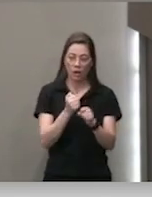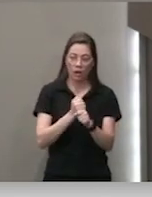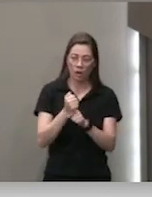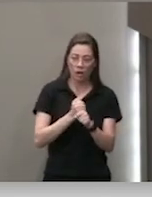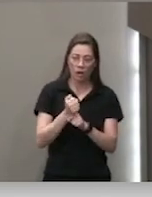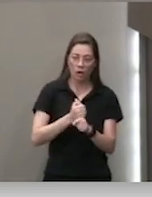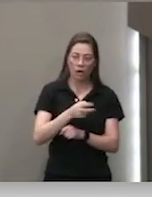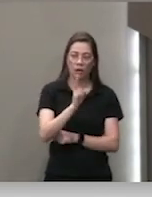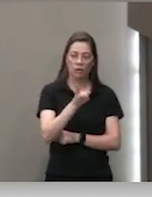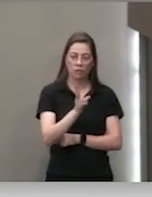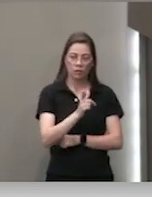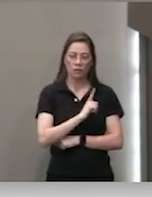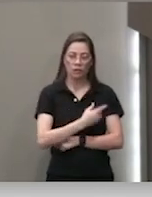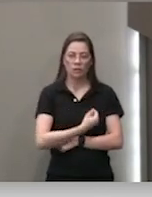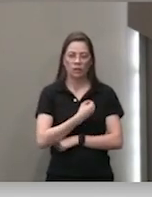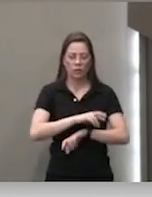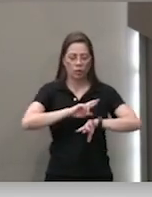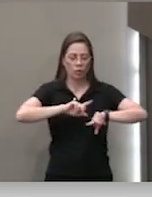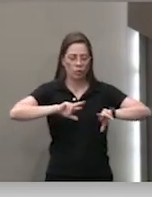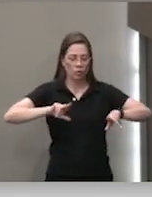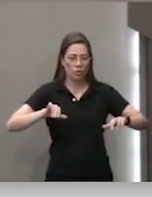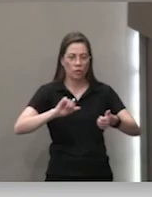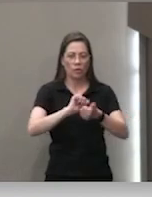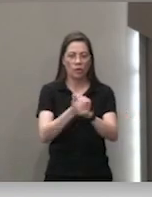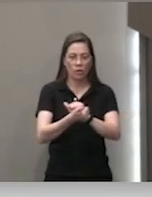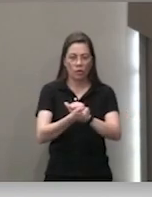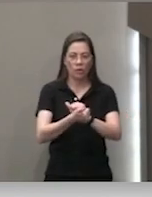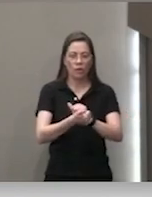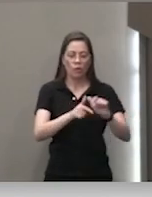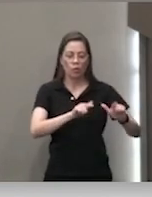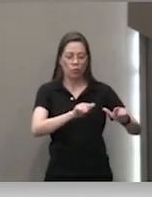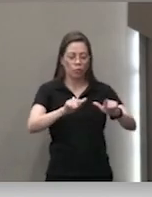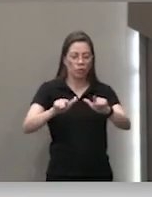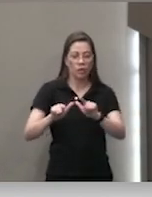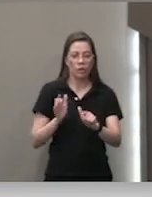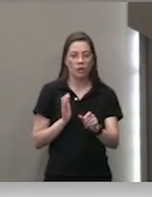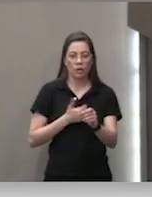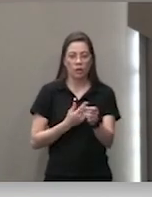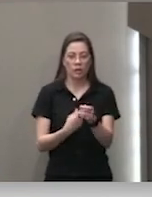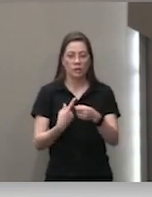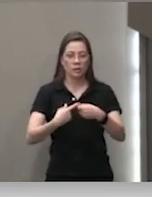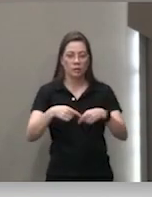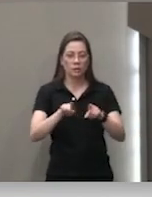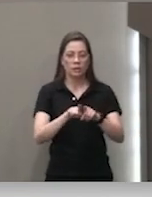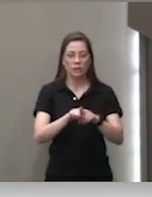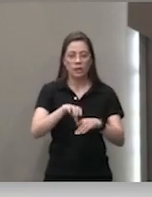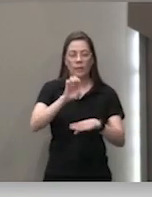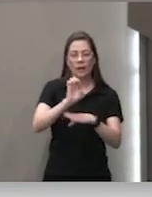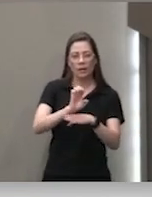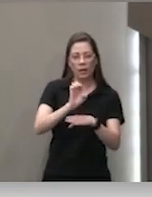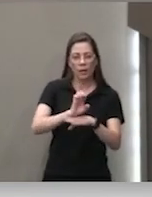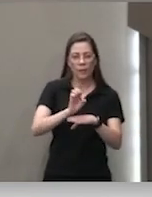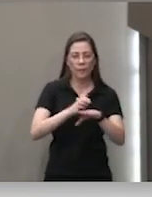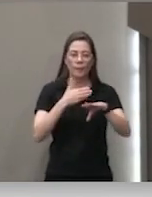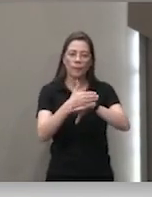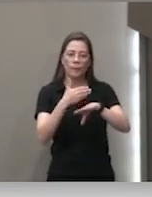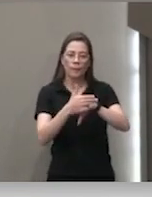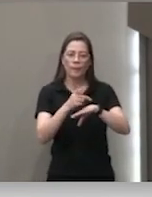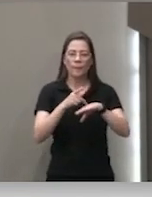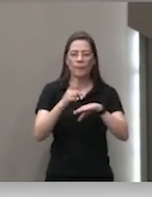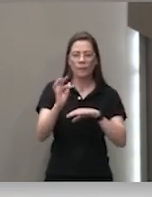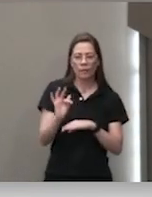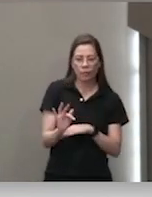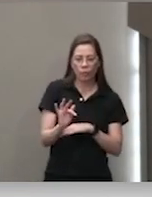as corridas de rua, onde diversos atletas de vários pontos da nossa cidade e também do estado vêm participar aqui em Passo Fundo. E por que não